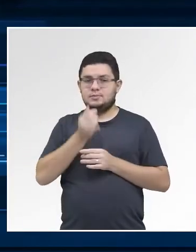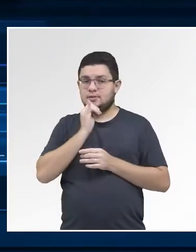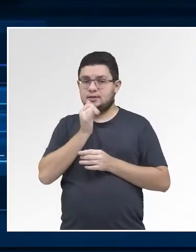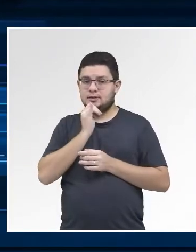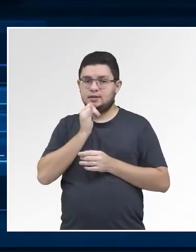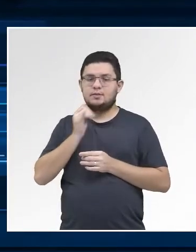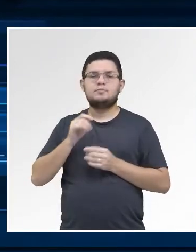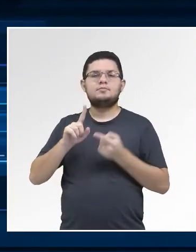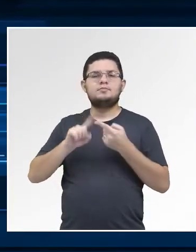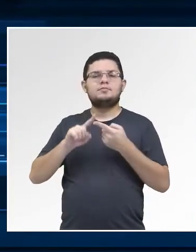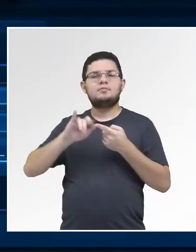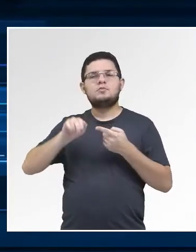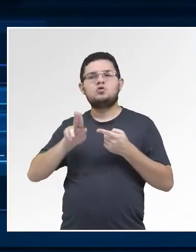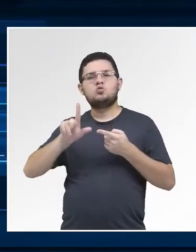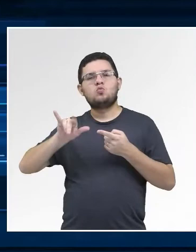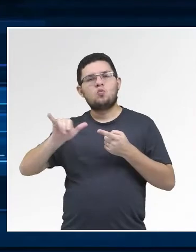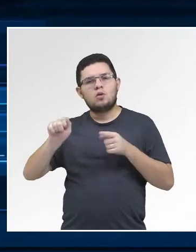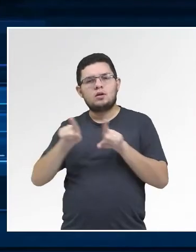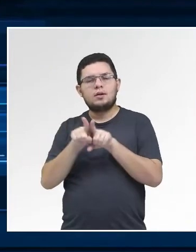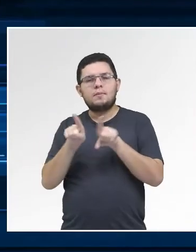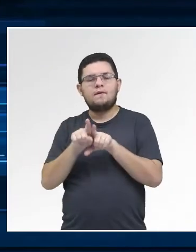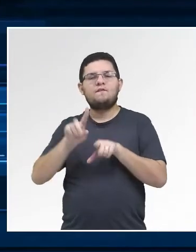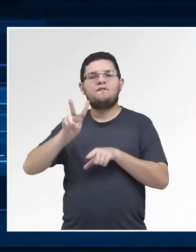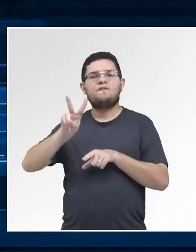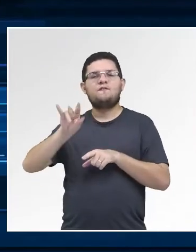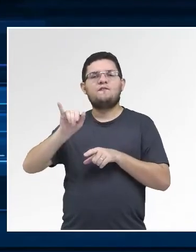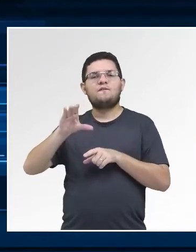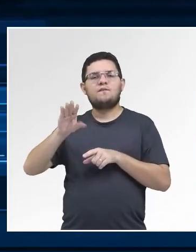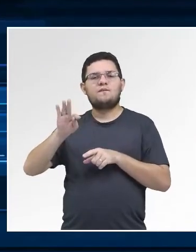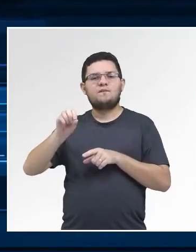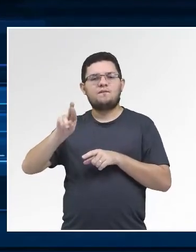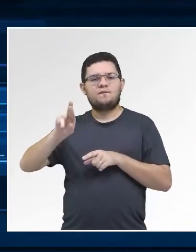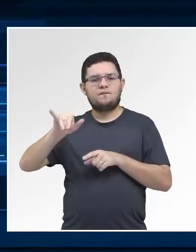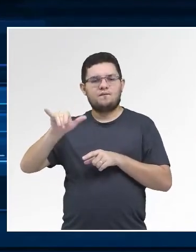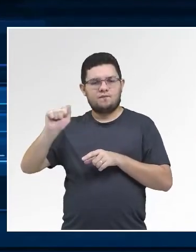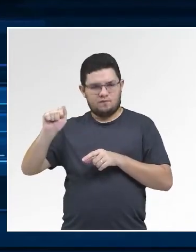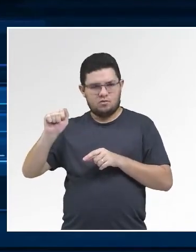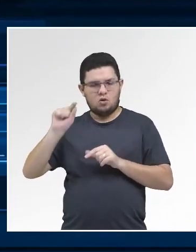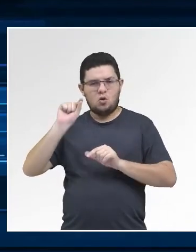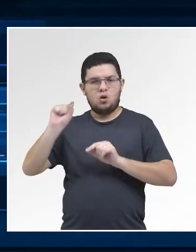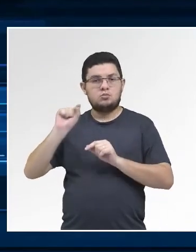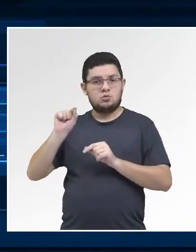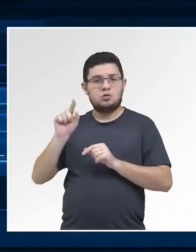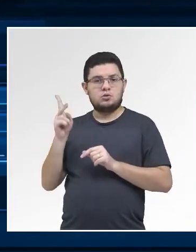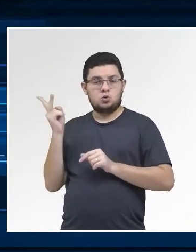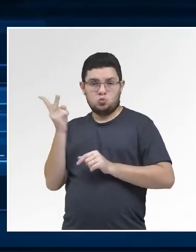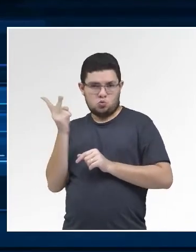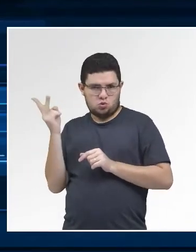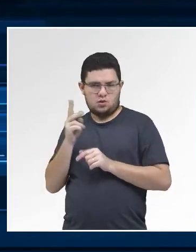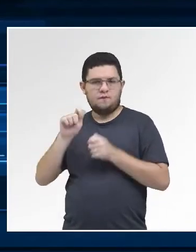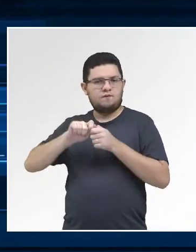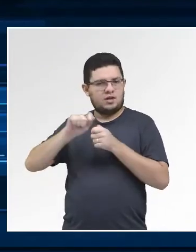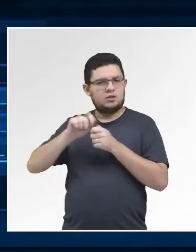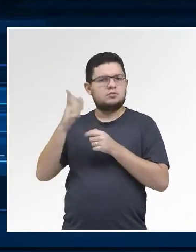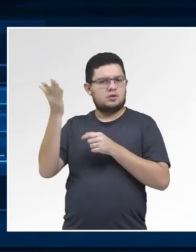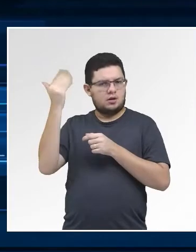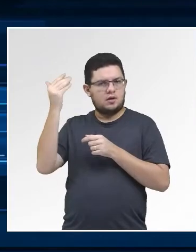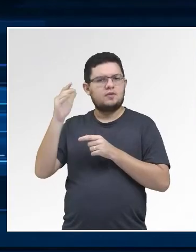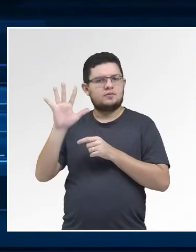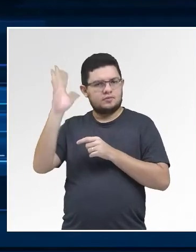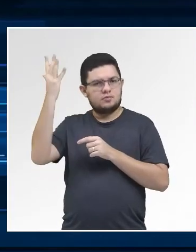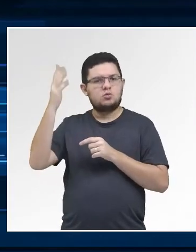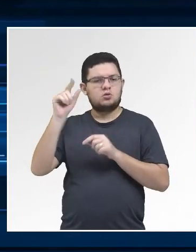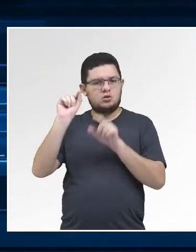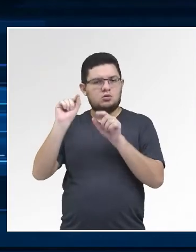Victoria have gotten apart from Carmen, né? É algo que continua acontecendo porque elas não têm mais contatos, né?